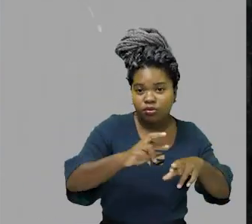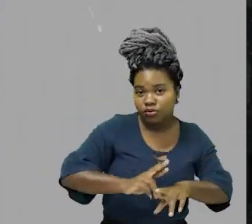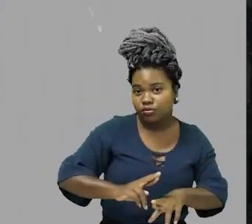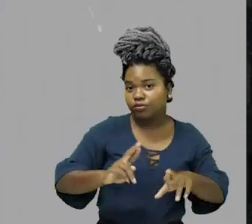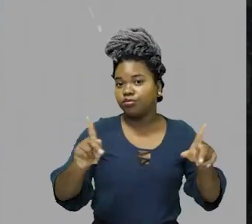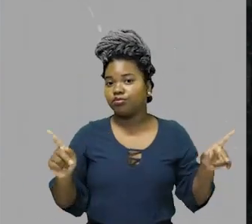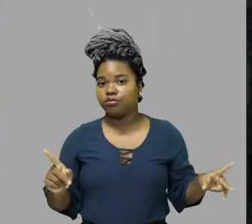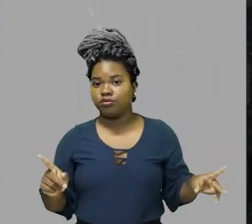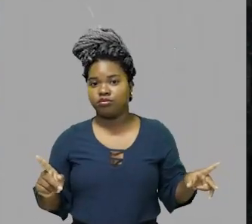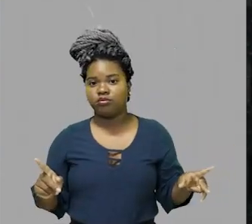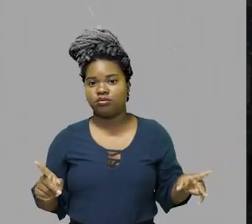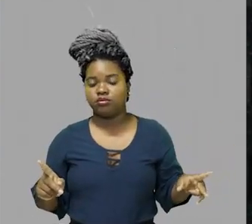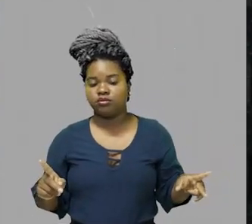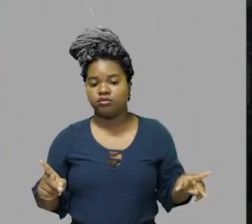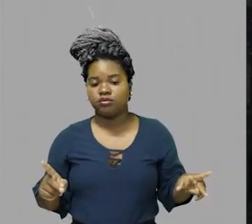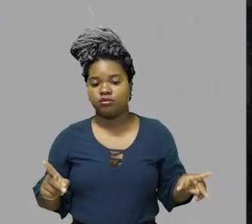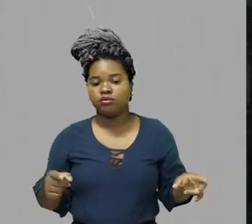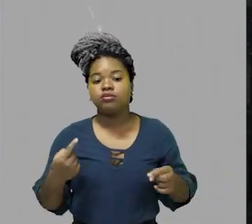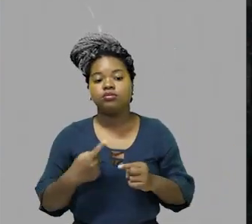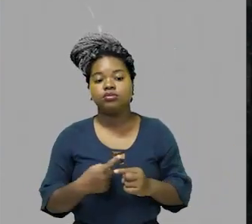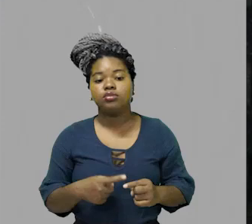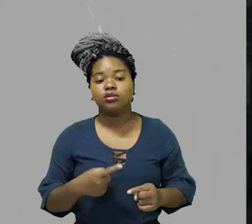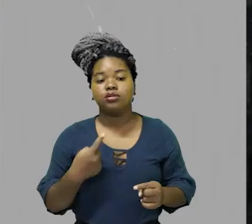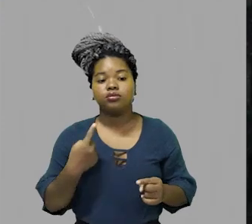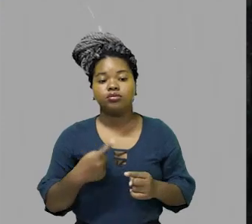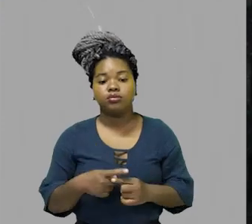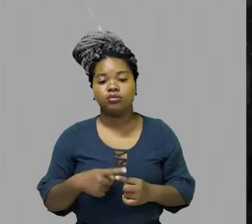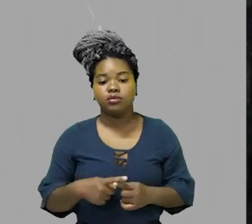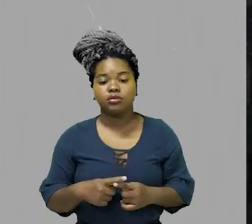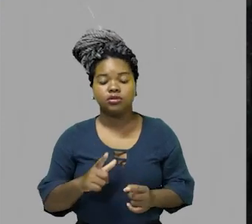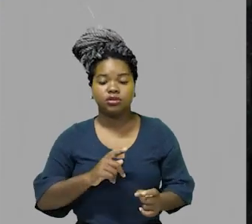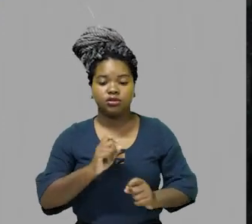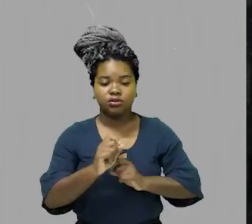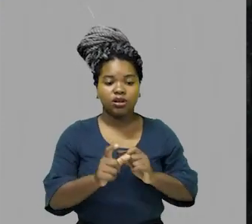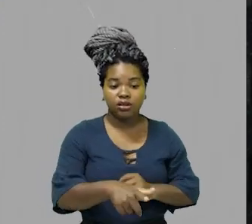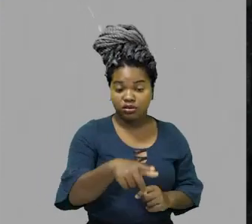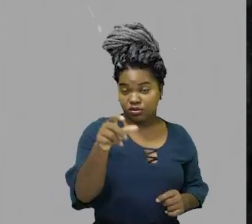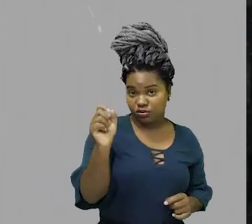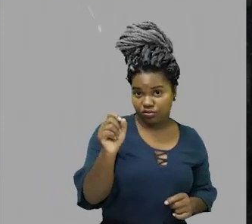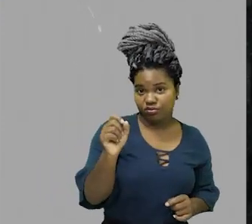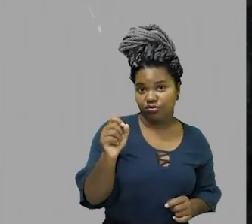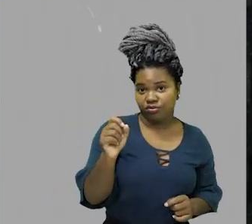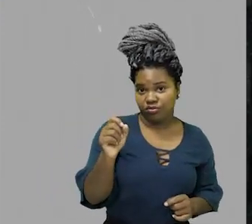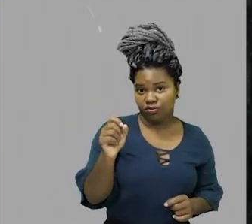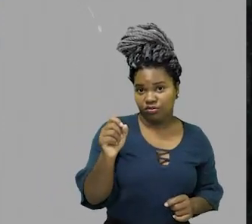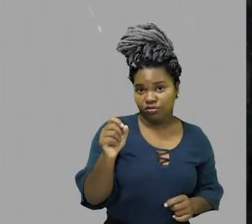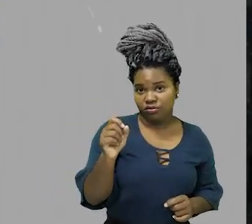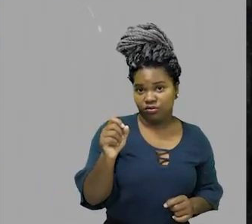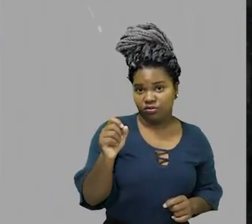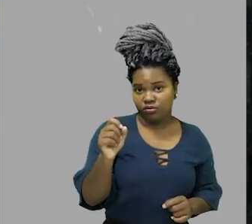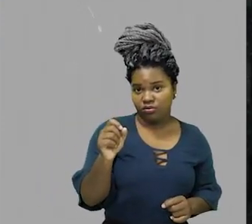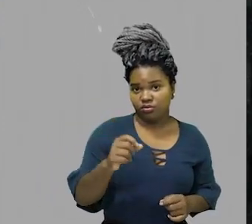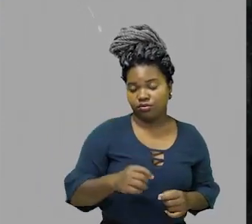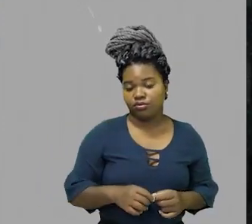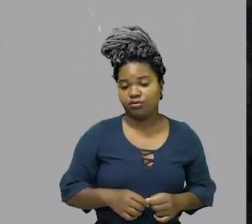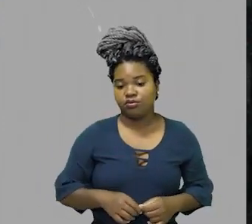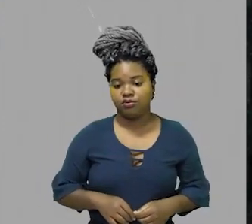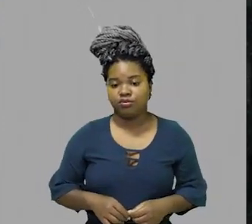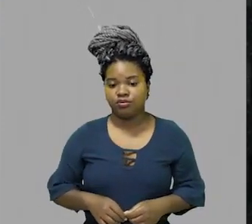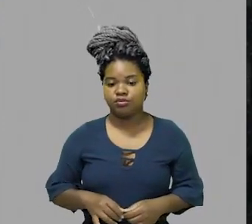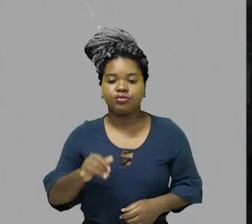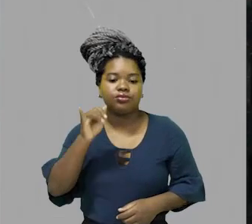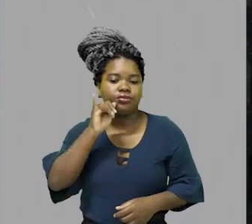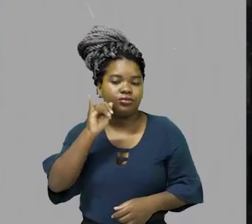quê? Ela pode ter alternativas. Aí vai ter o que a gente chama de splicing alternativo.